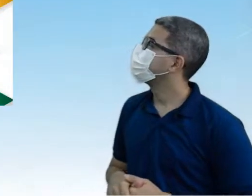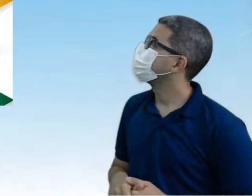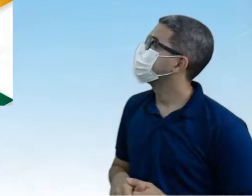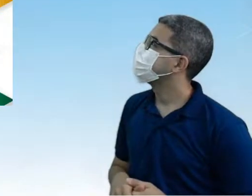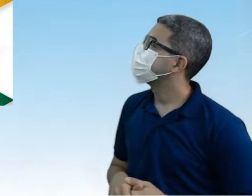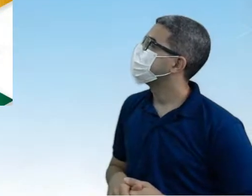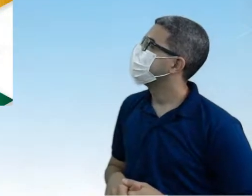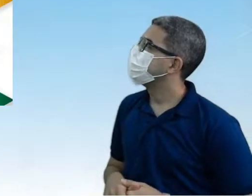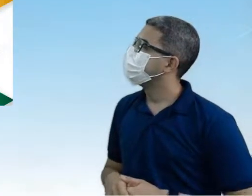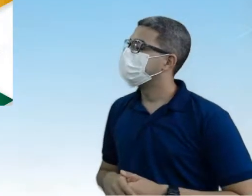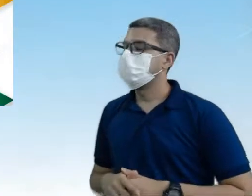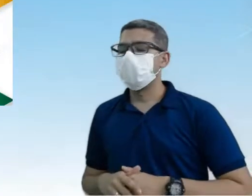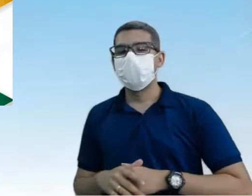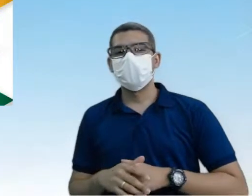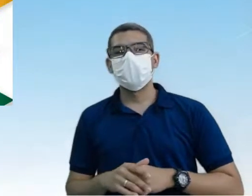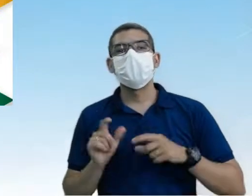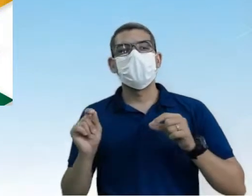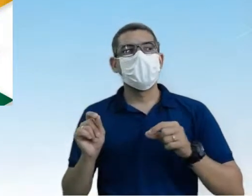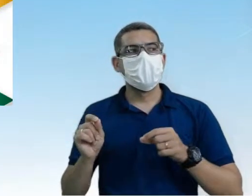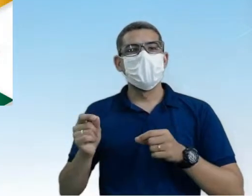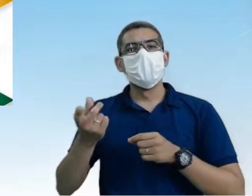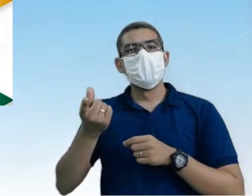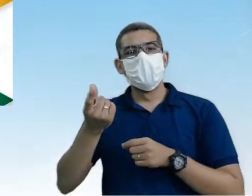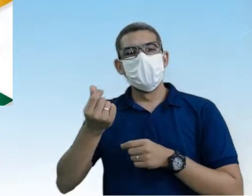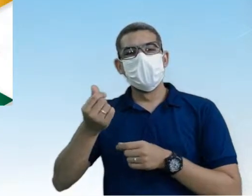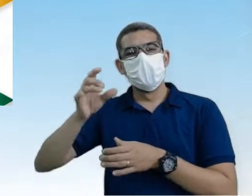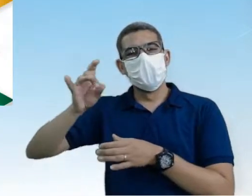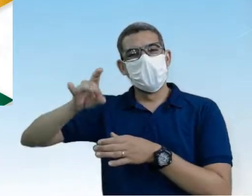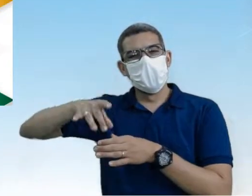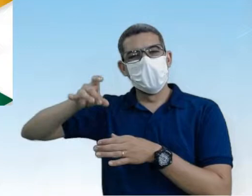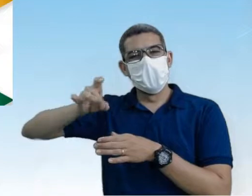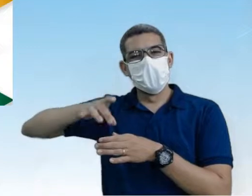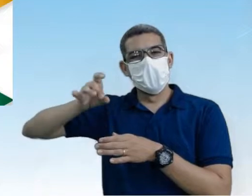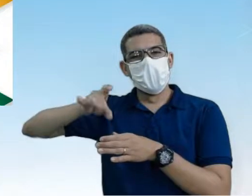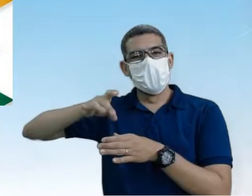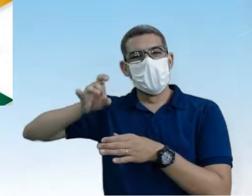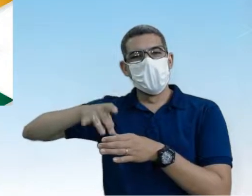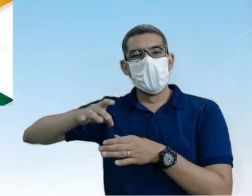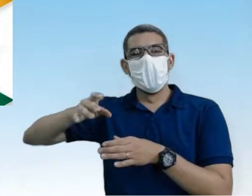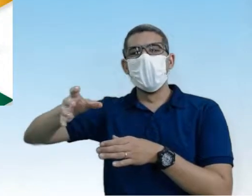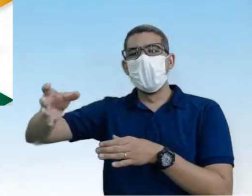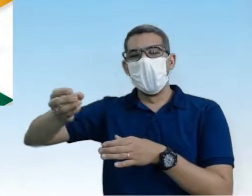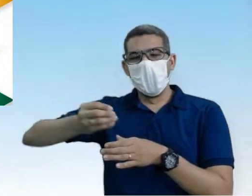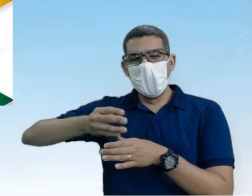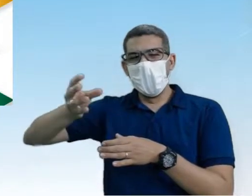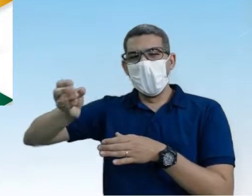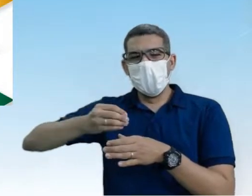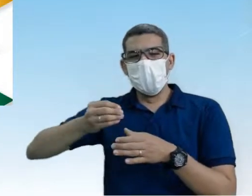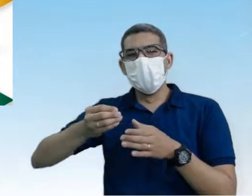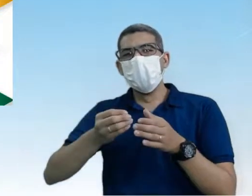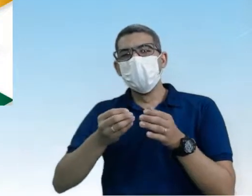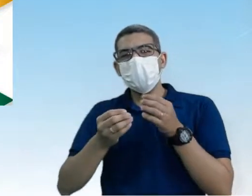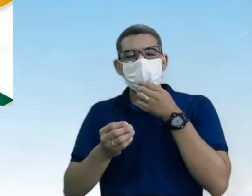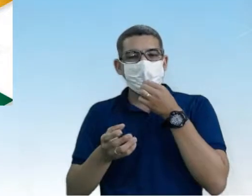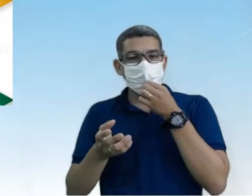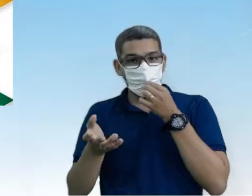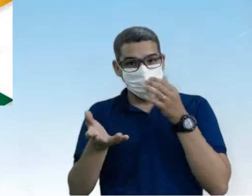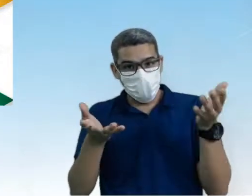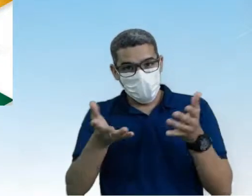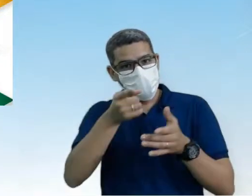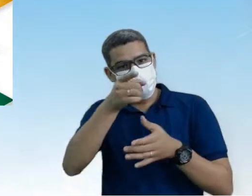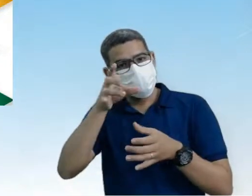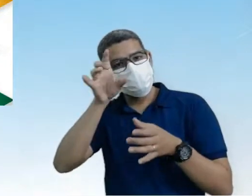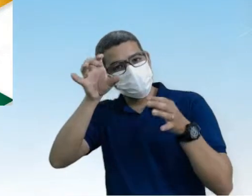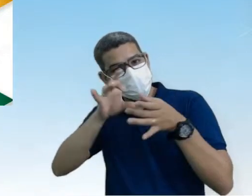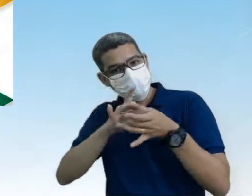né? O fundo de arrecadação. Donate now, faça a sua doação agora. O vídeo, ele